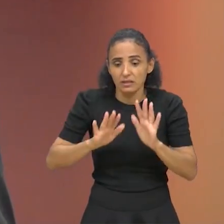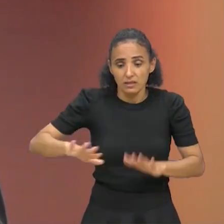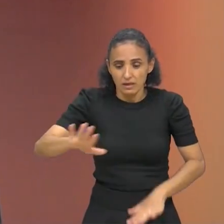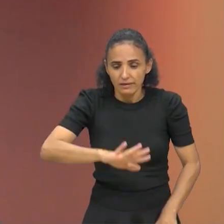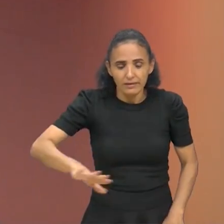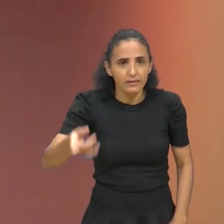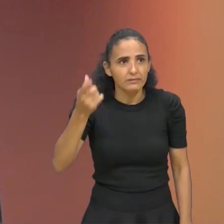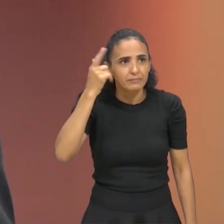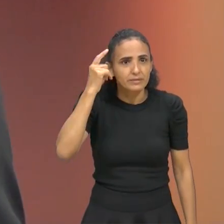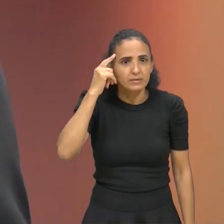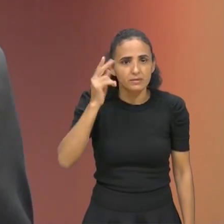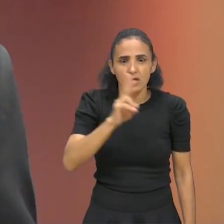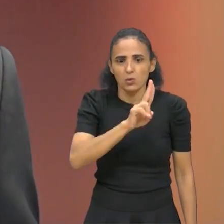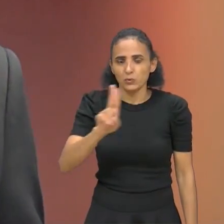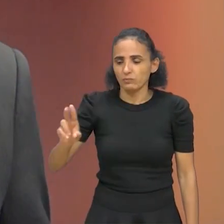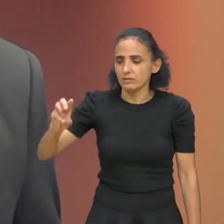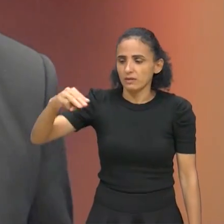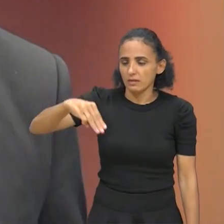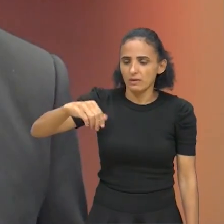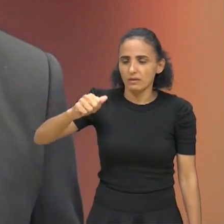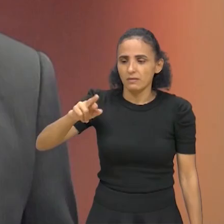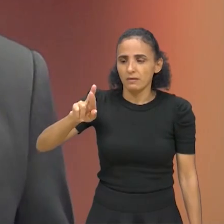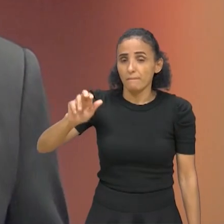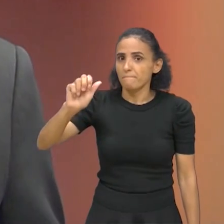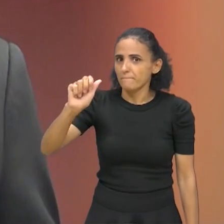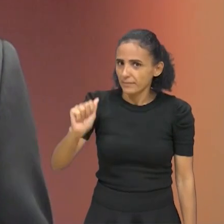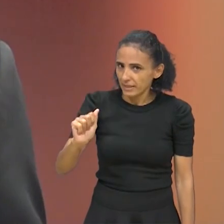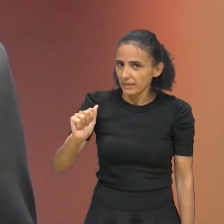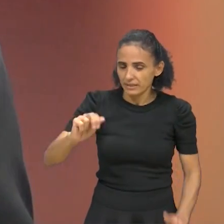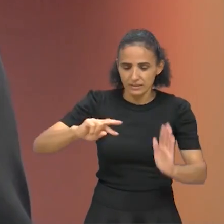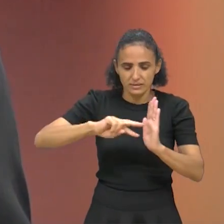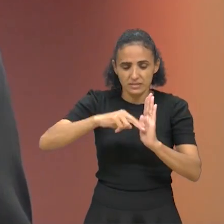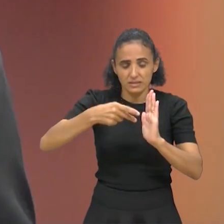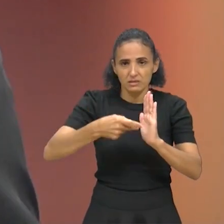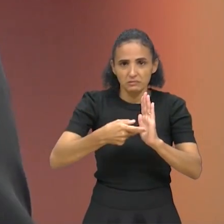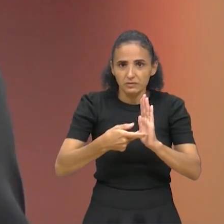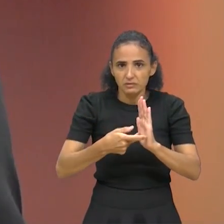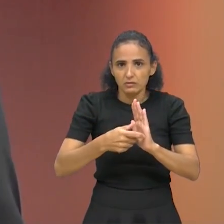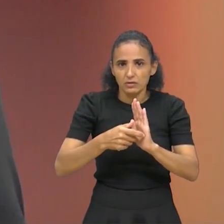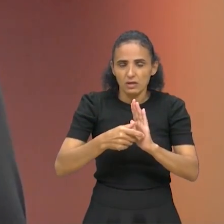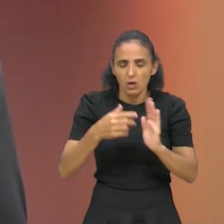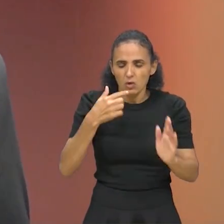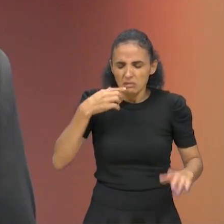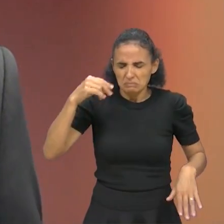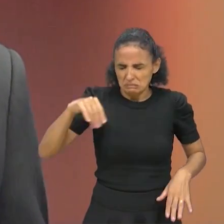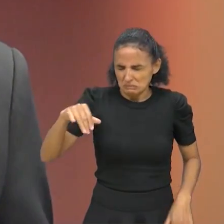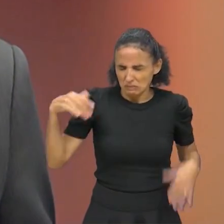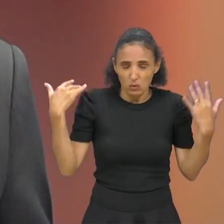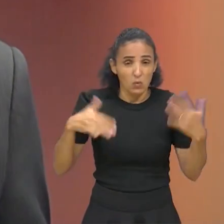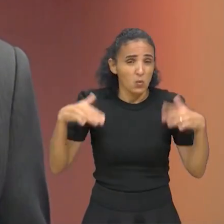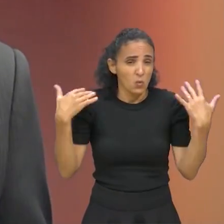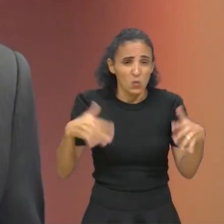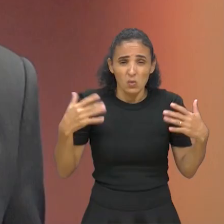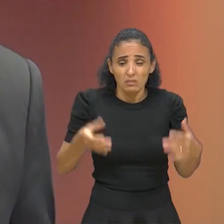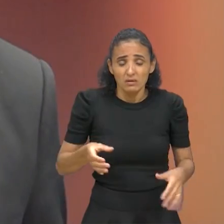lugar como Mara, que no termo original hebraico significa amargura ou amargoso. Eles não